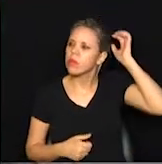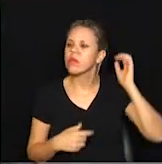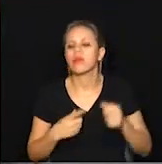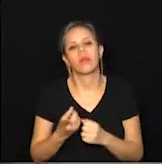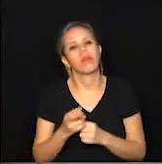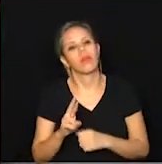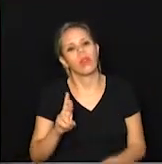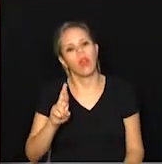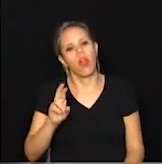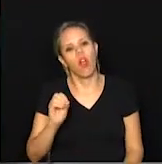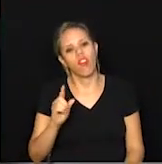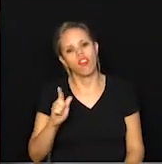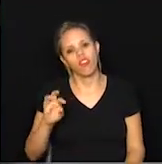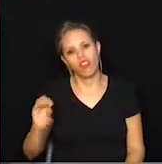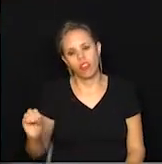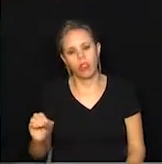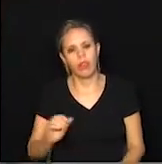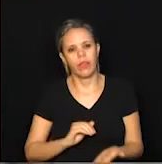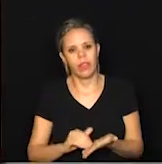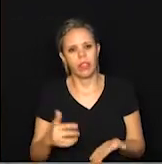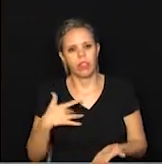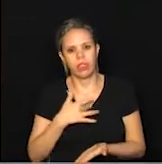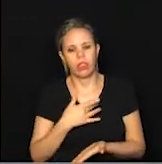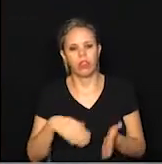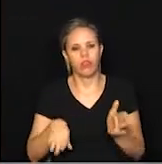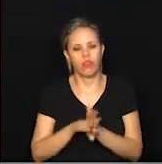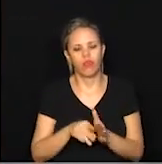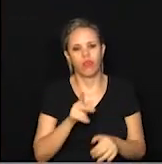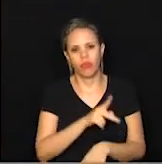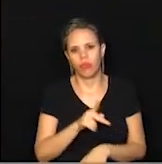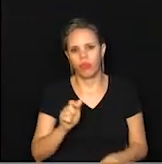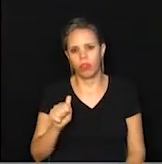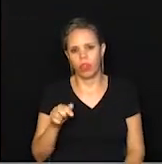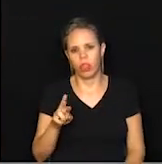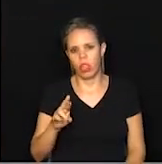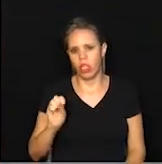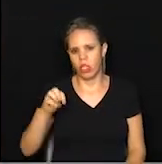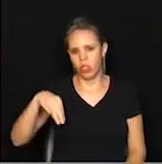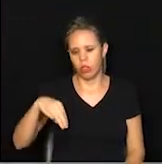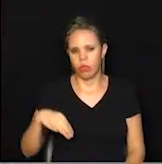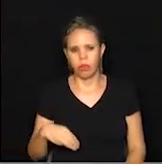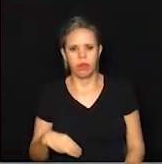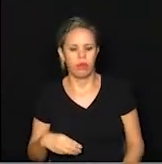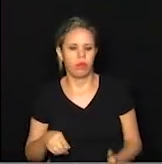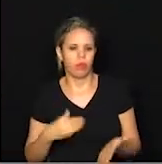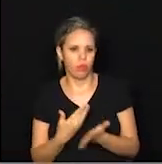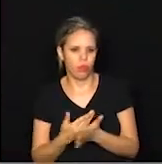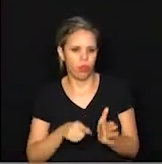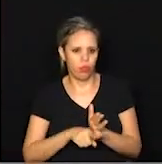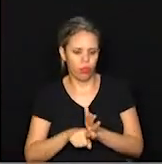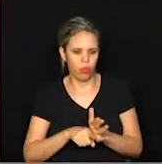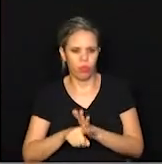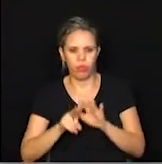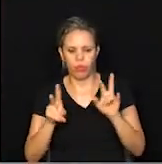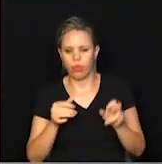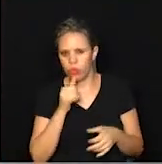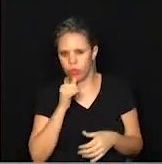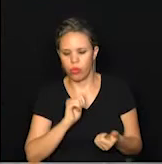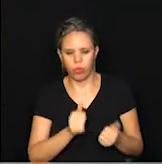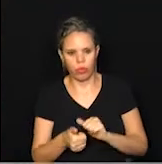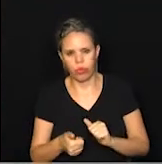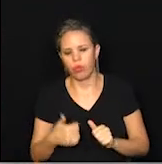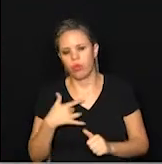Dr. Rogério, que veio da Secretaria de Saúde, junto com o professor Anderson também, bastante estudioso nessa questão do